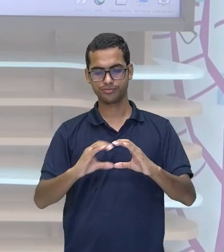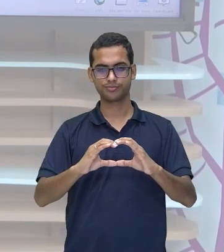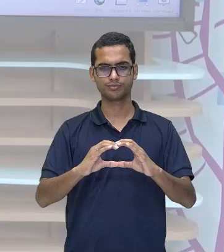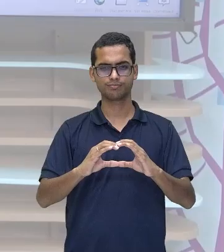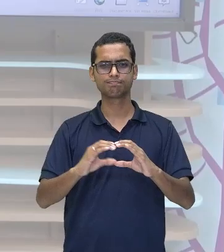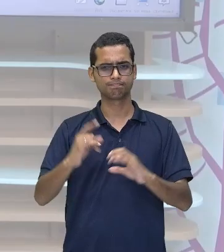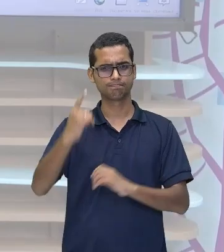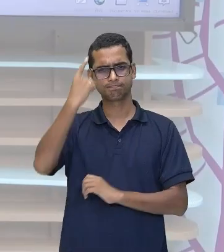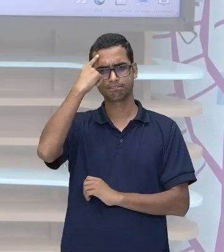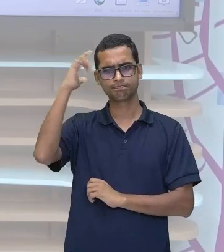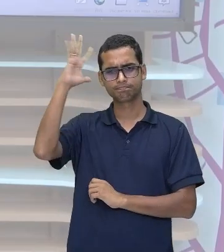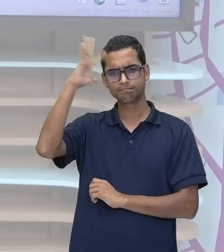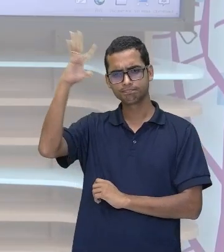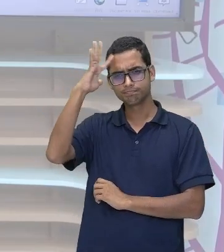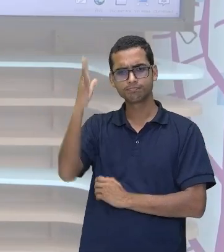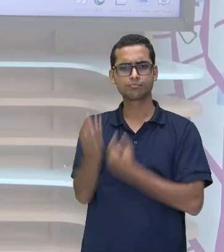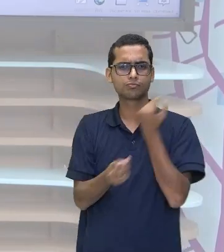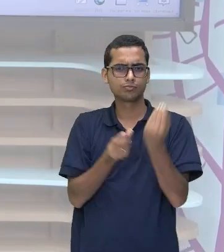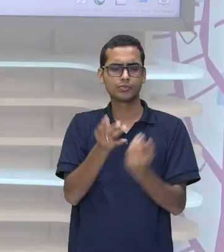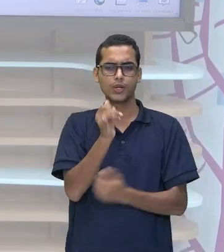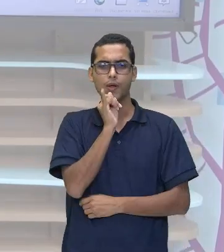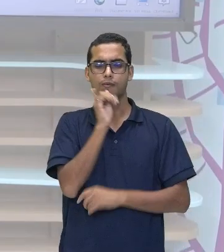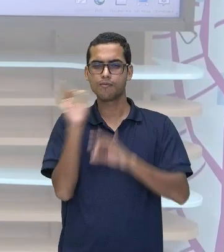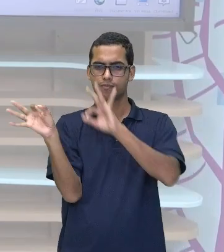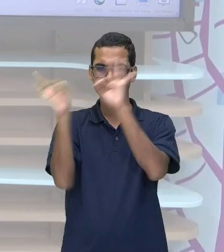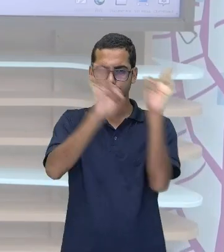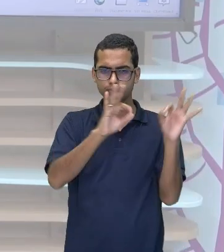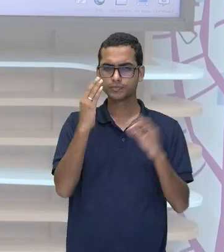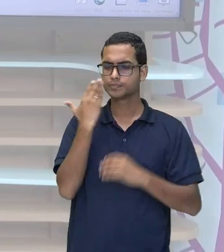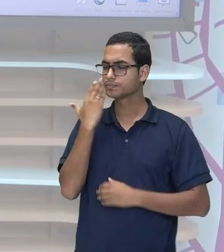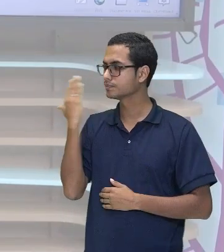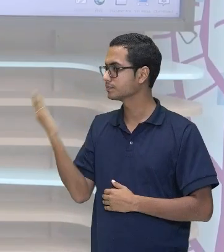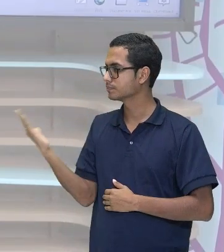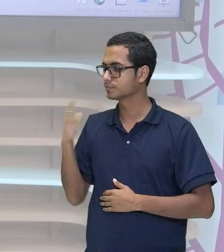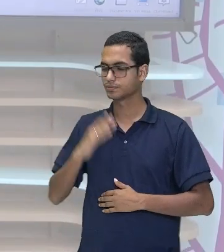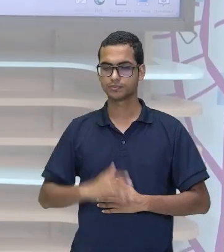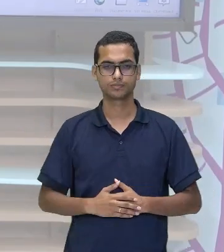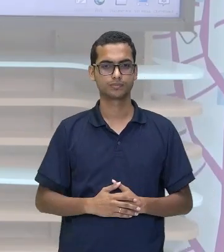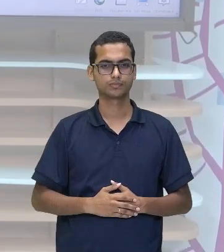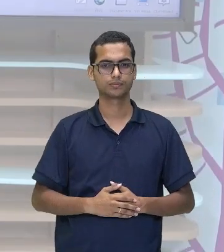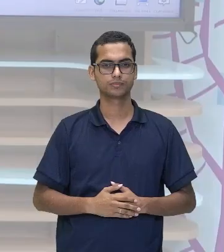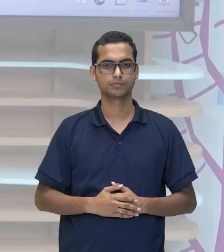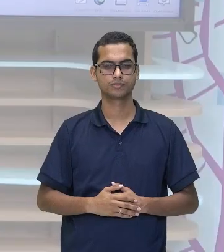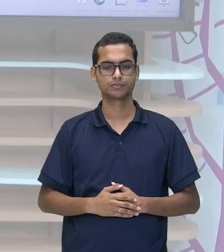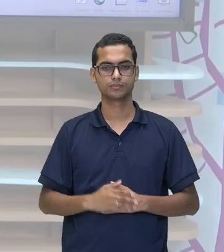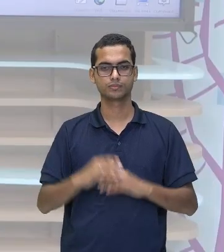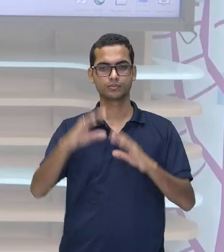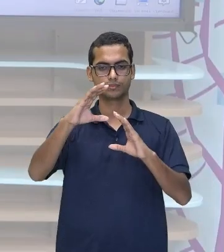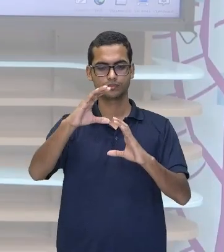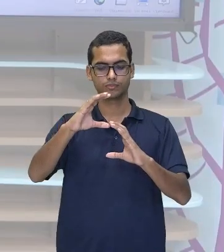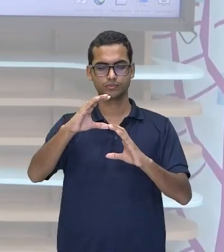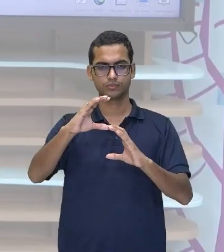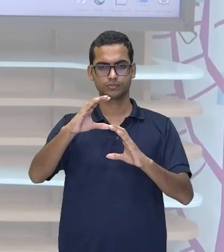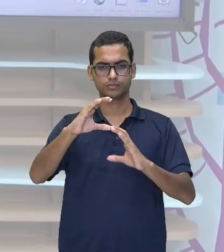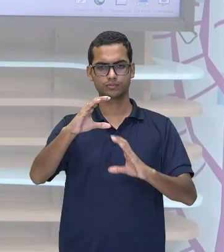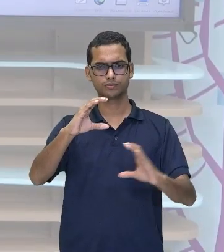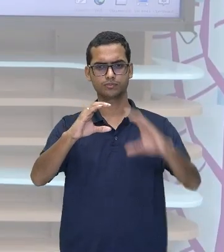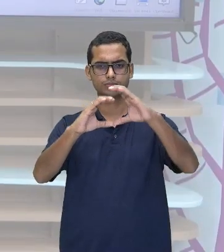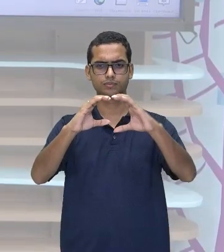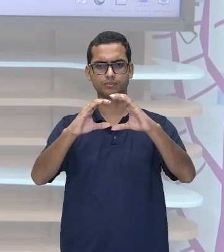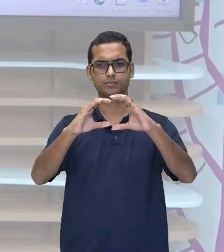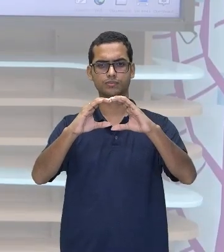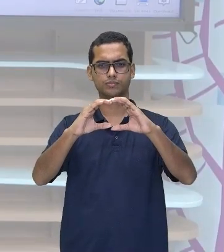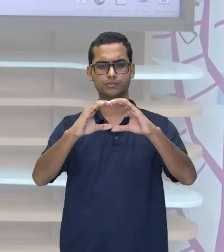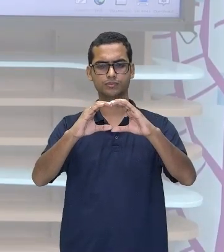que eu vou pegar aqui essa banda aqui, essa metade, tá? E vou empurrar aqui para cima, tá? Quando eu jogar